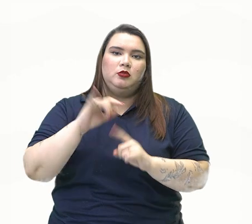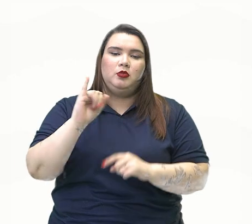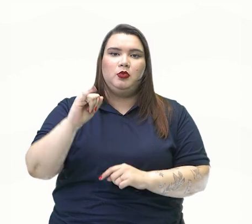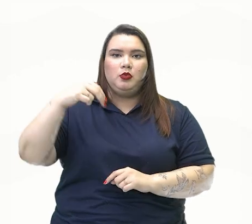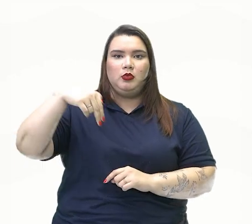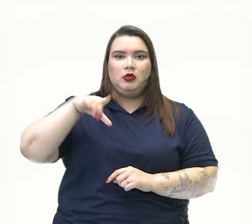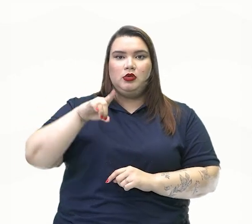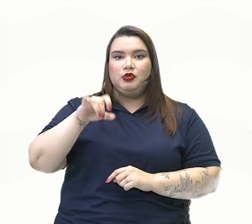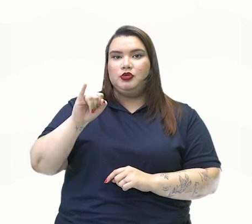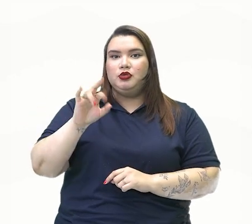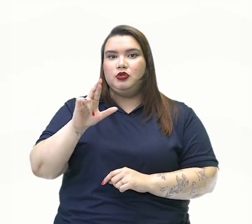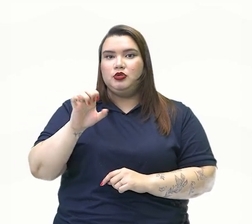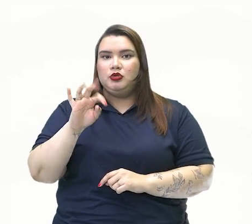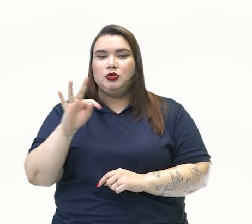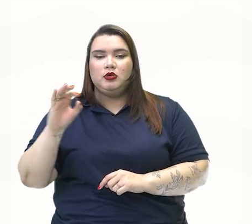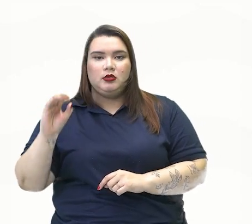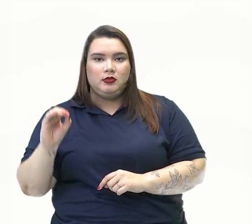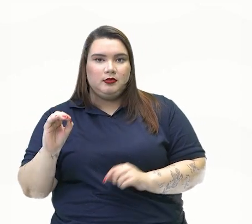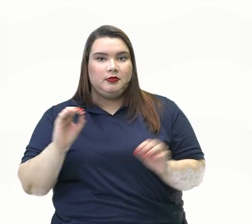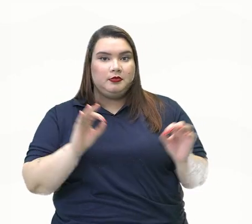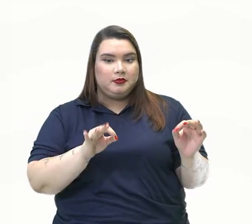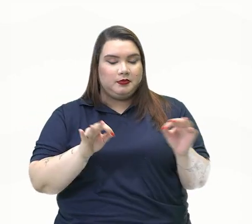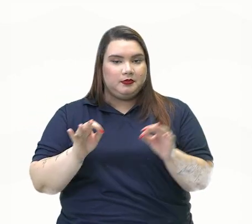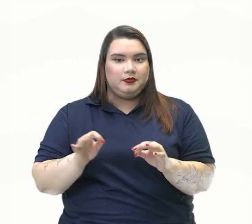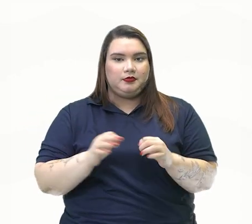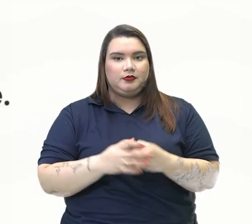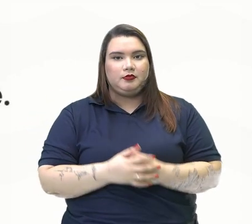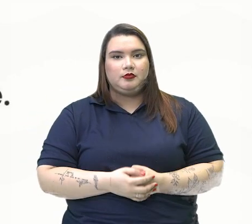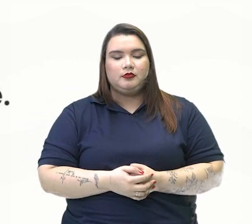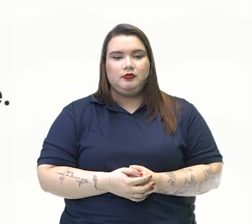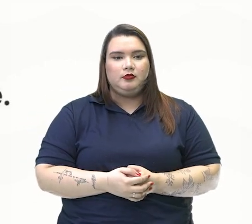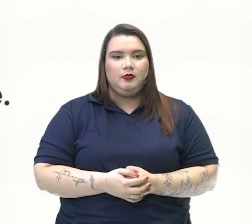mesma ideia, só que não utilizando as mesmas palavras.